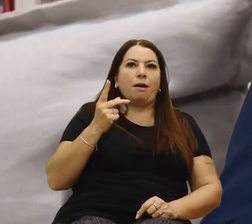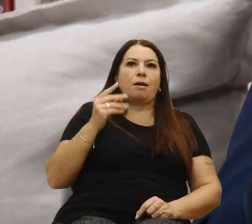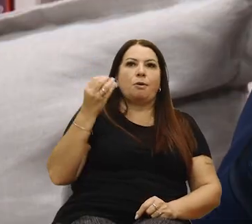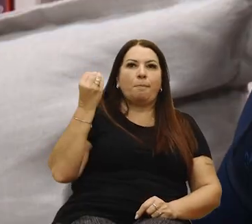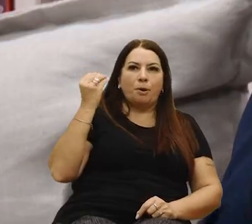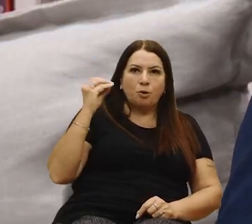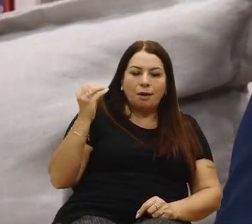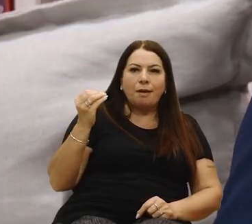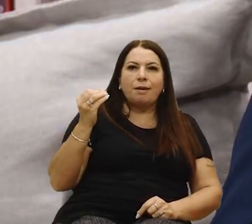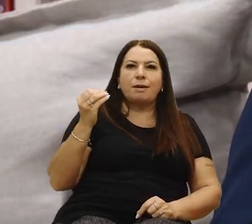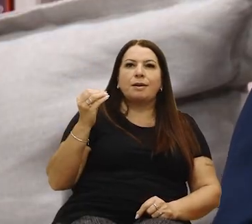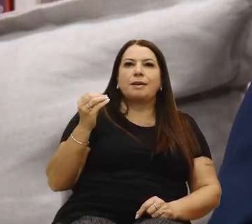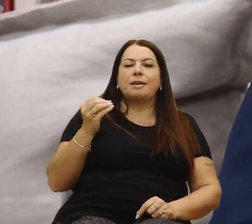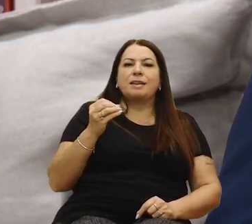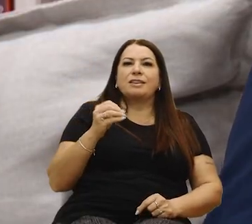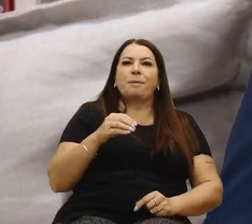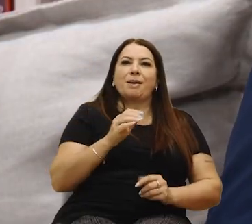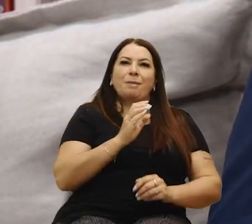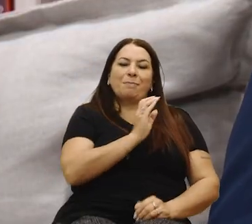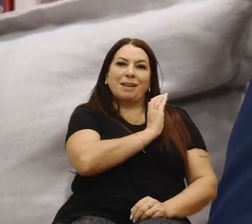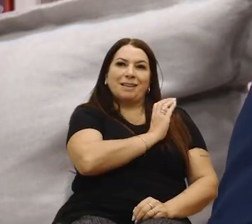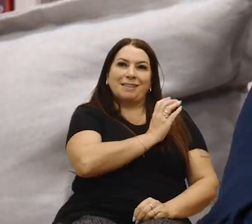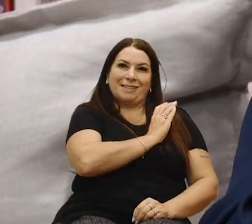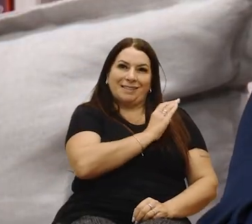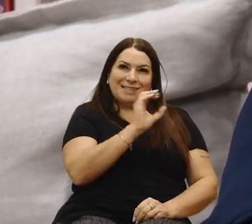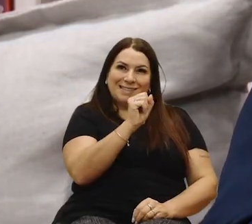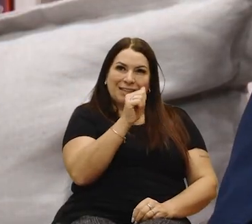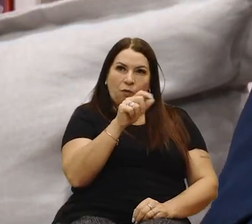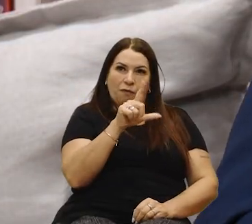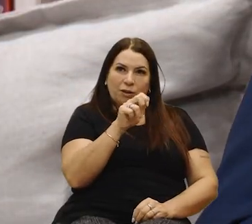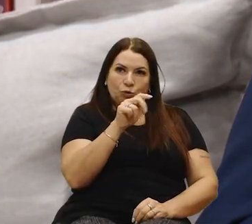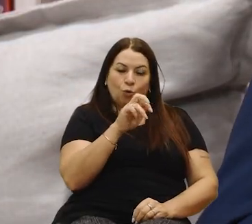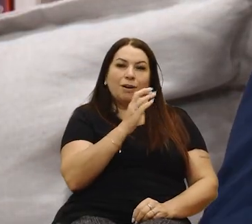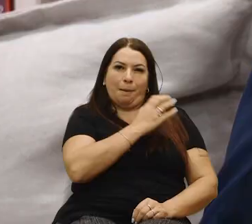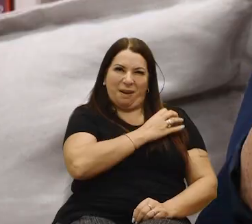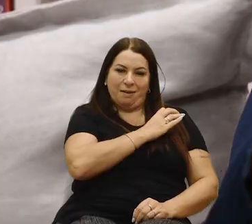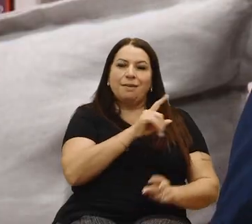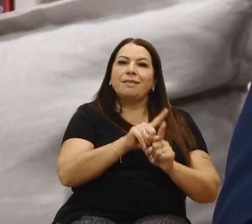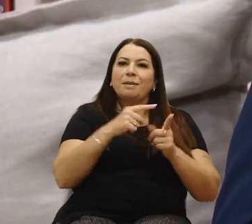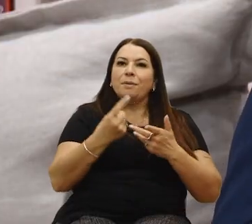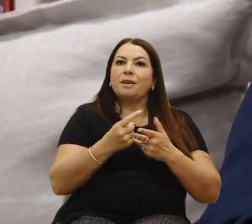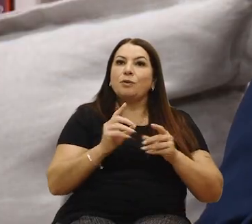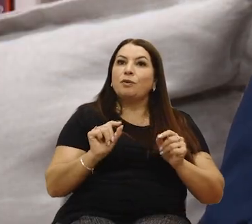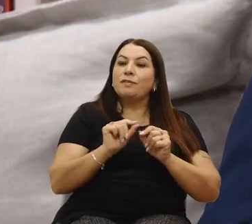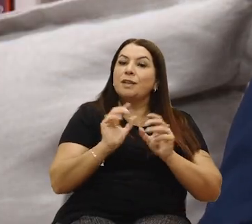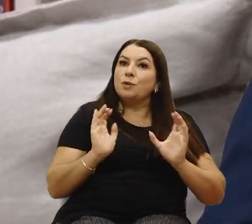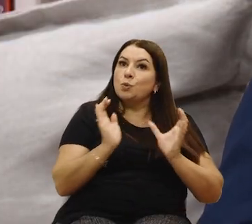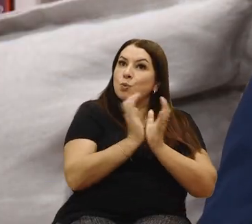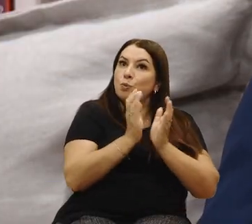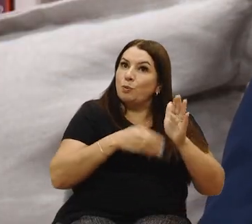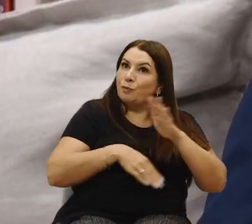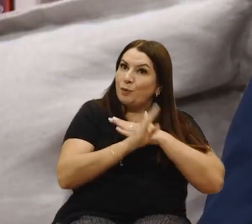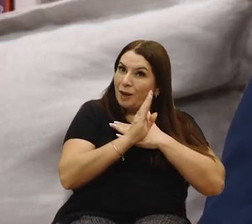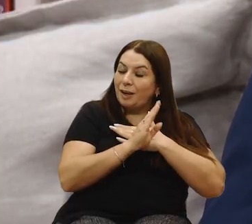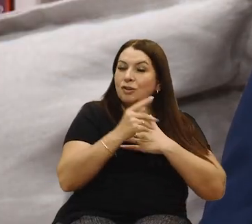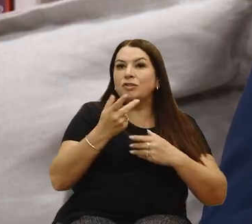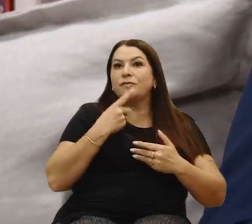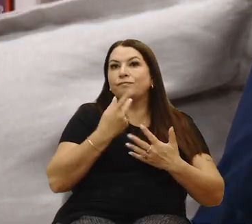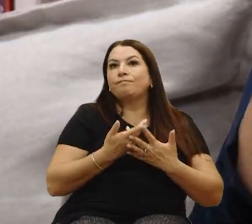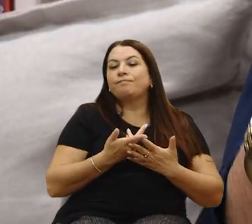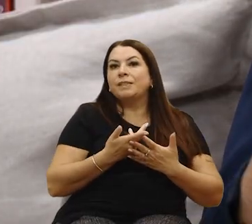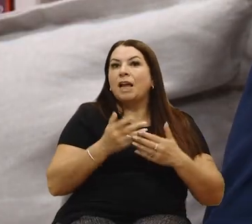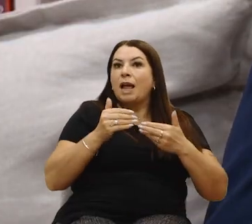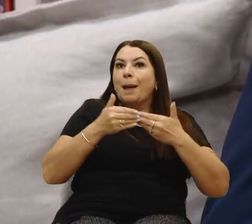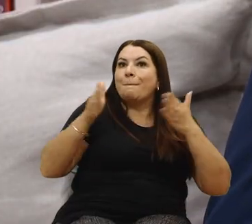Porto Alegre, para Salvador. E aí, quando a gente fala em viagens em grupo, nós estamos falando